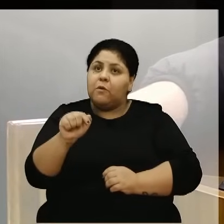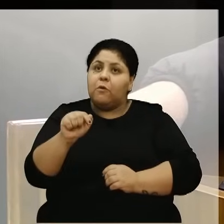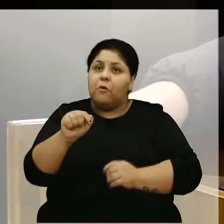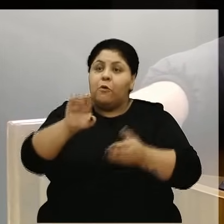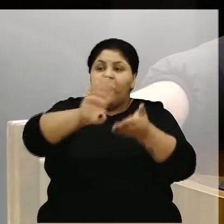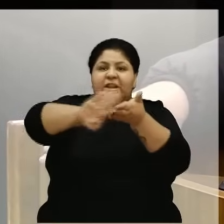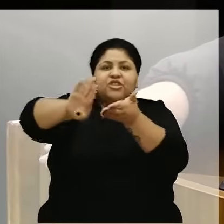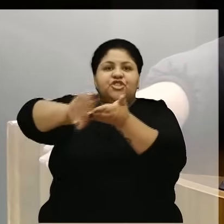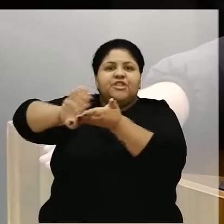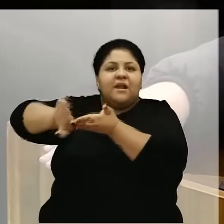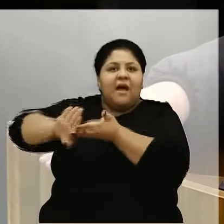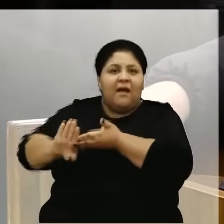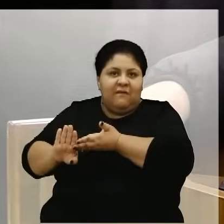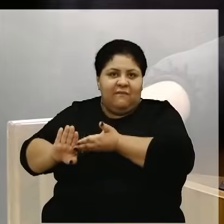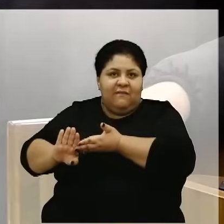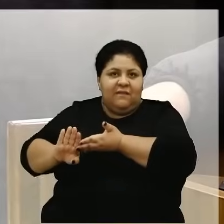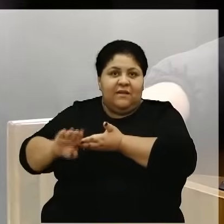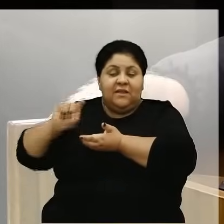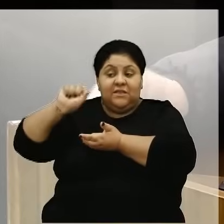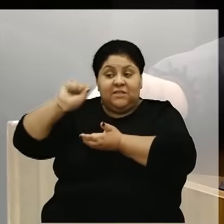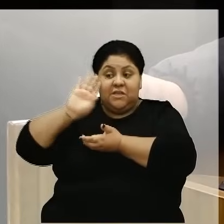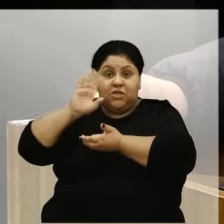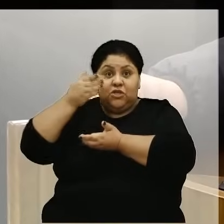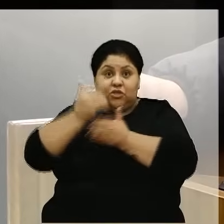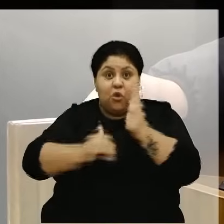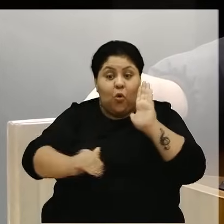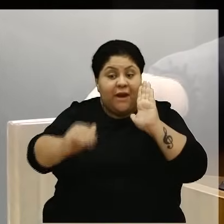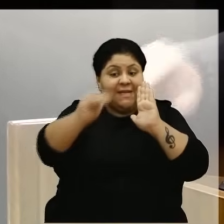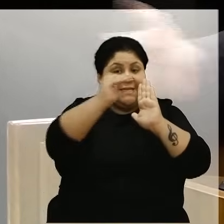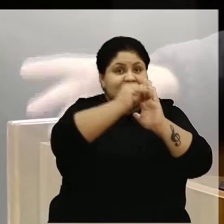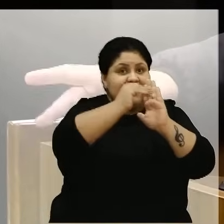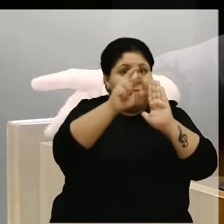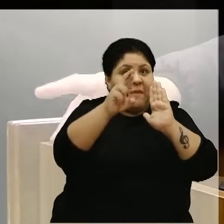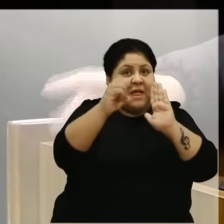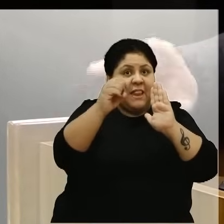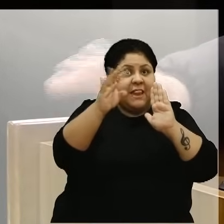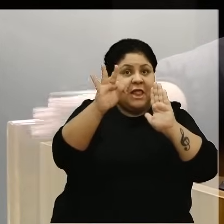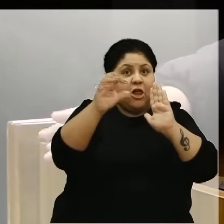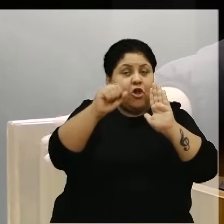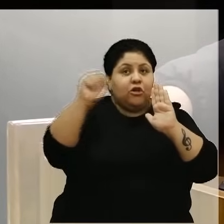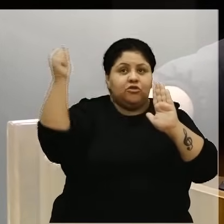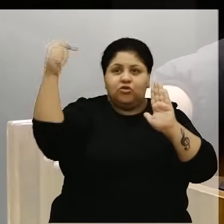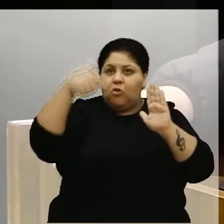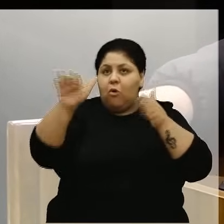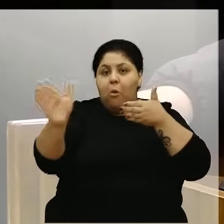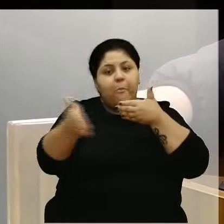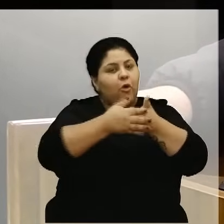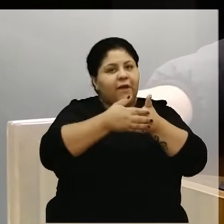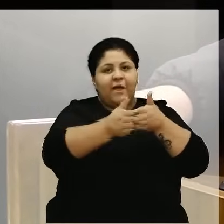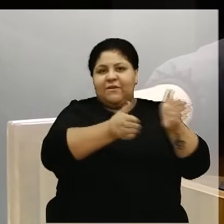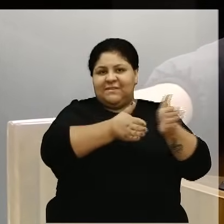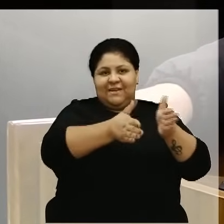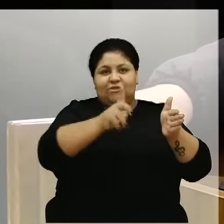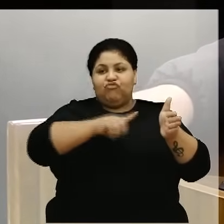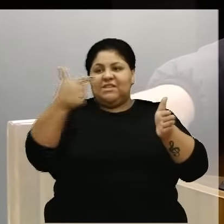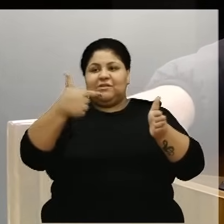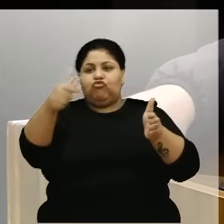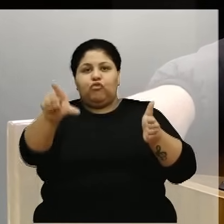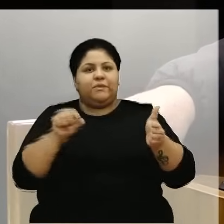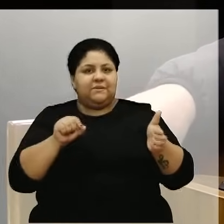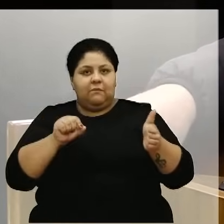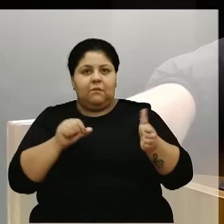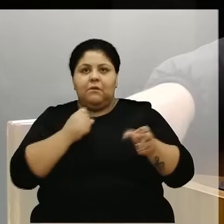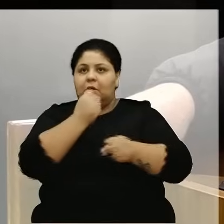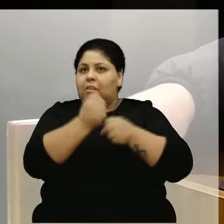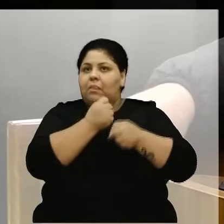lá. Então, se isso ocorrer em cima da Rota do Sol, a gente tranca o acesso, porque não existe um segundo para desviar. E não é uma obra que se